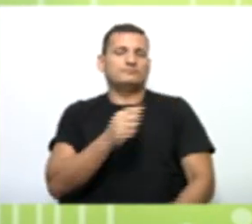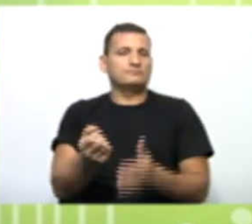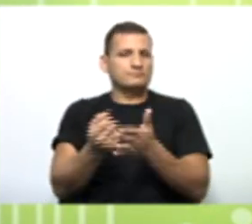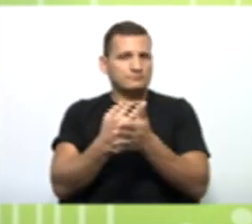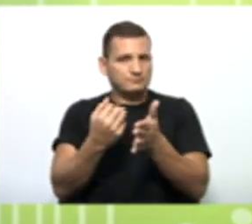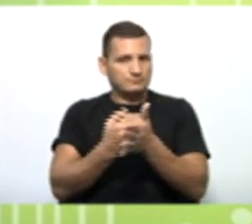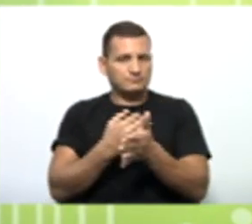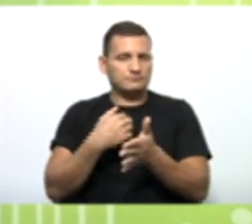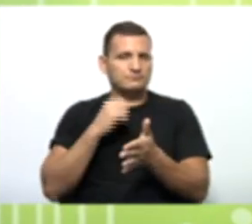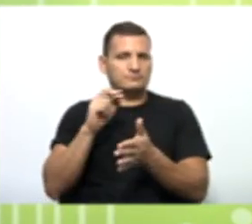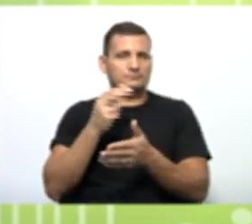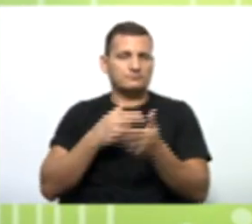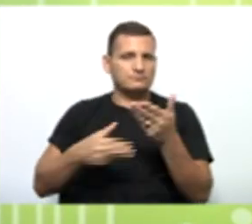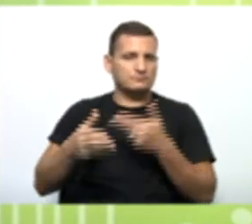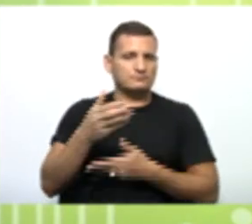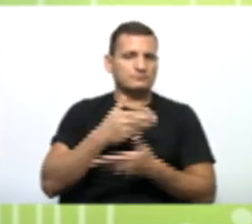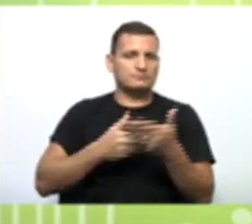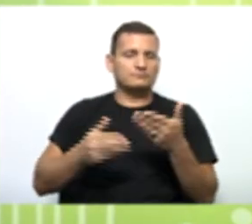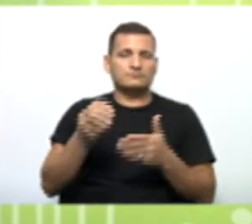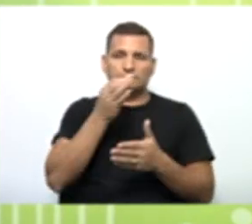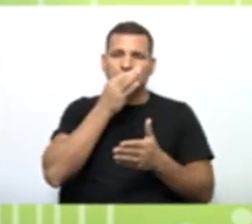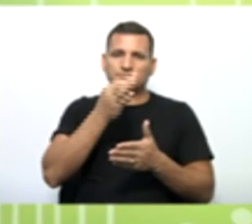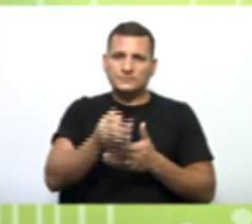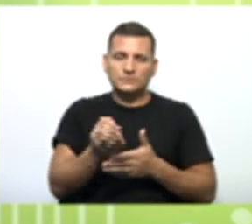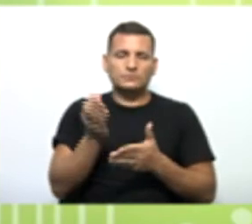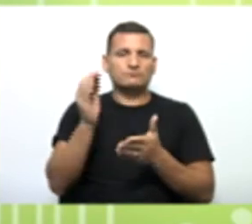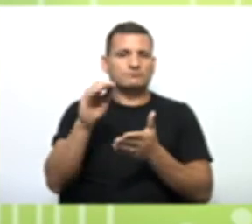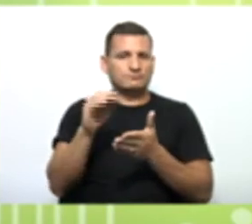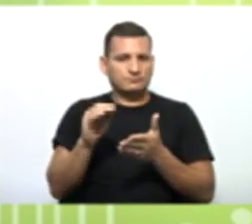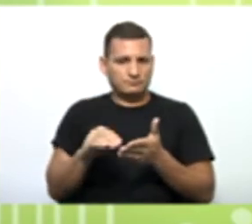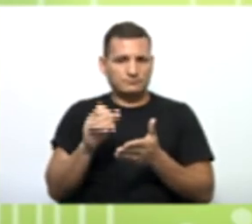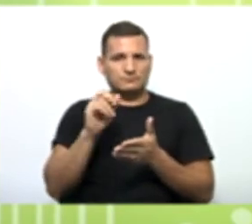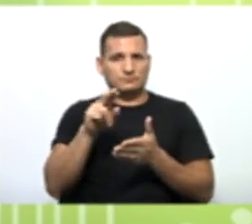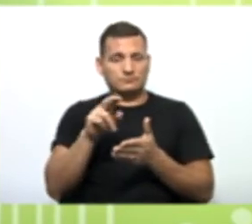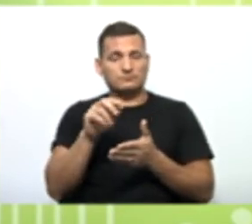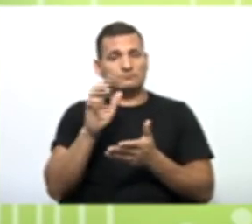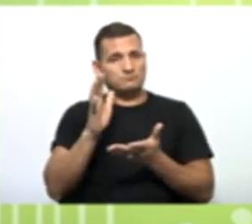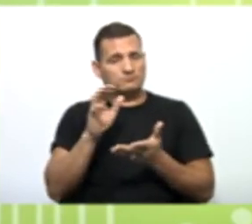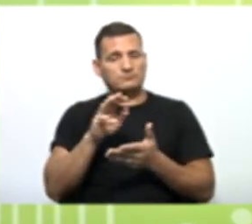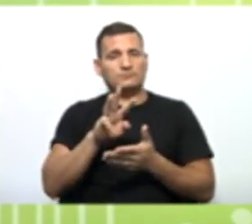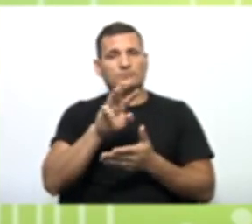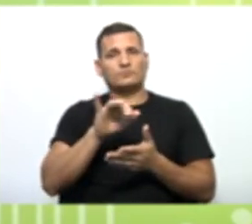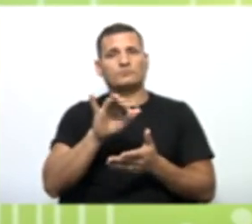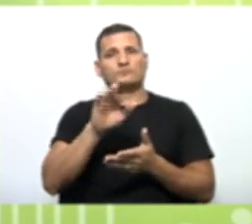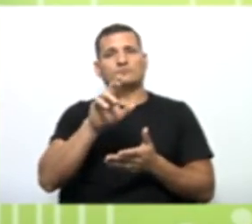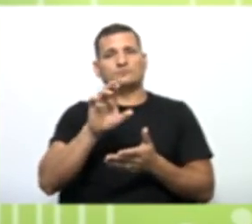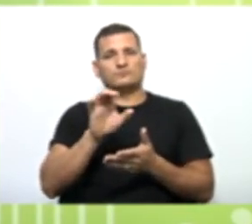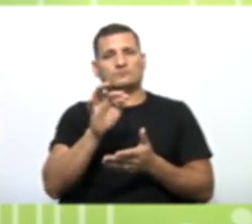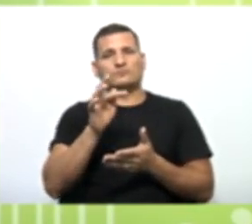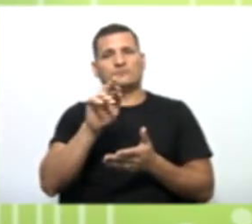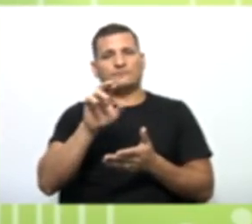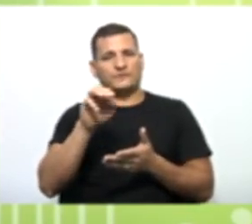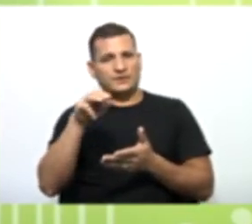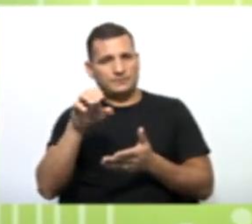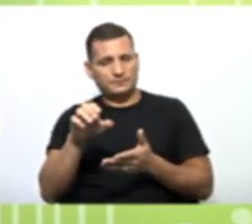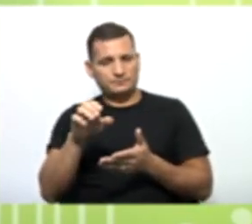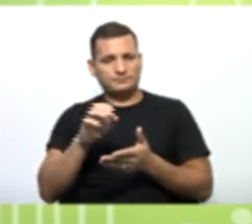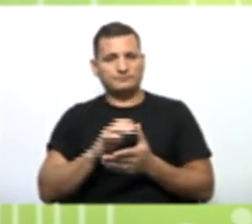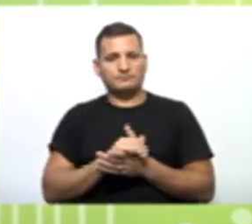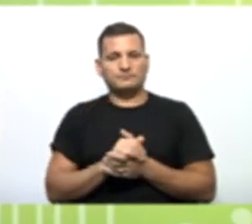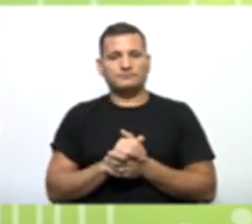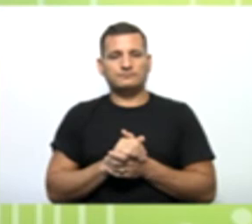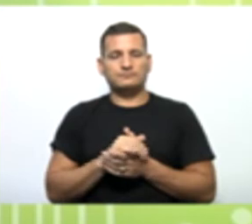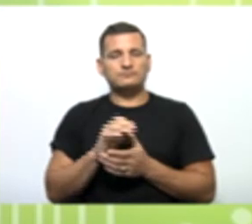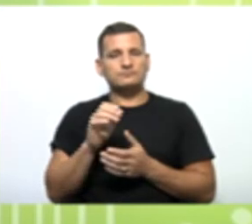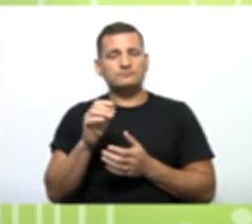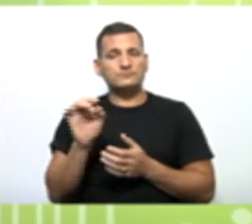estar dando sugestões já diretamente no Wireframe. Eu vou visualizar